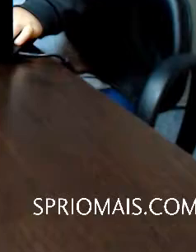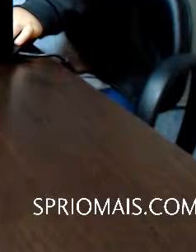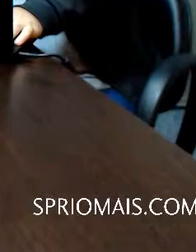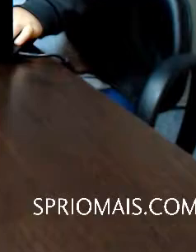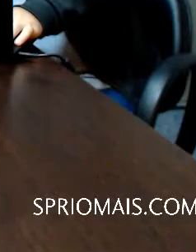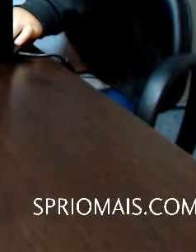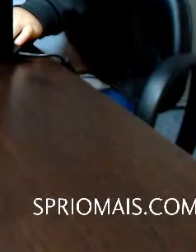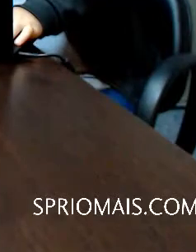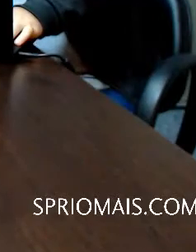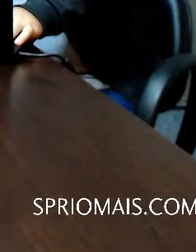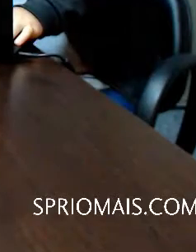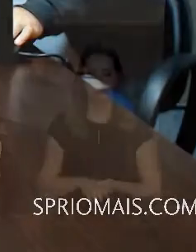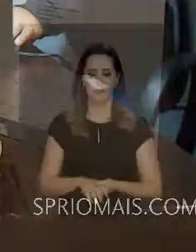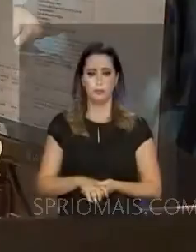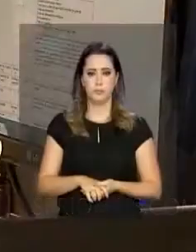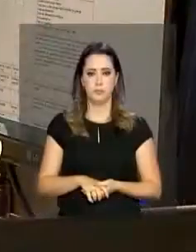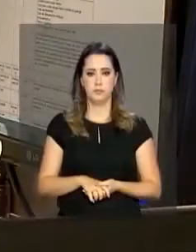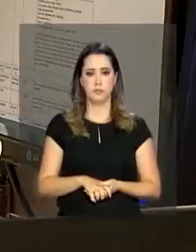dos presídios.